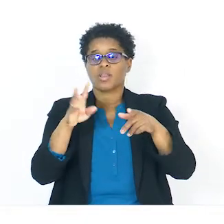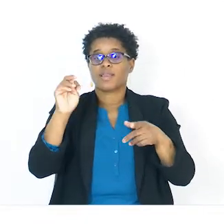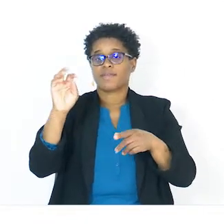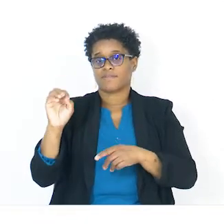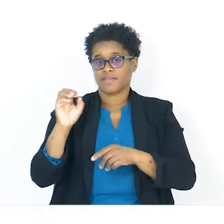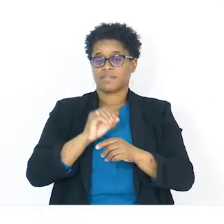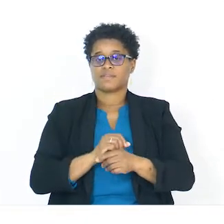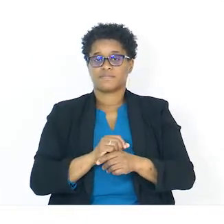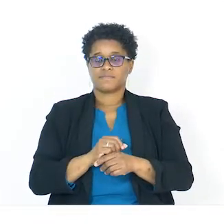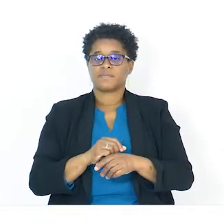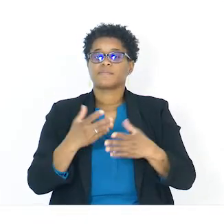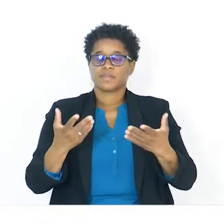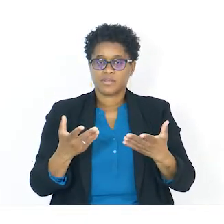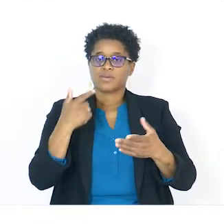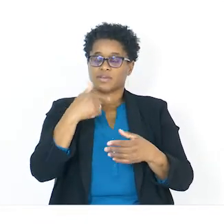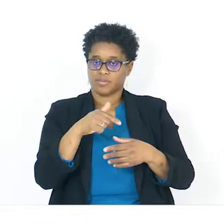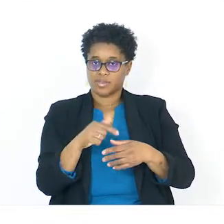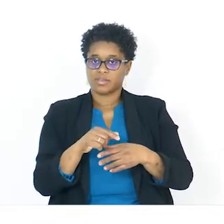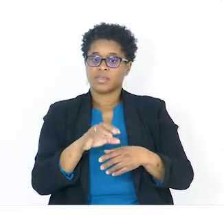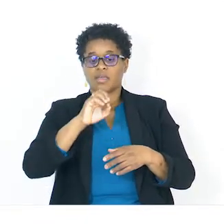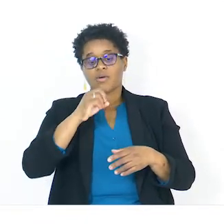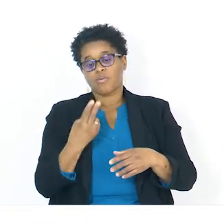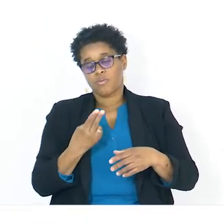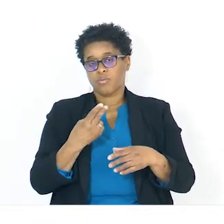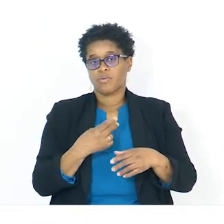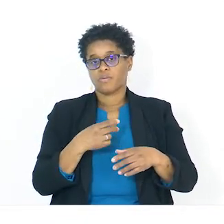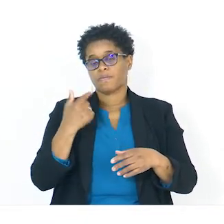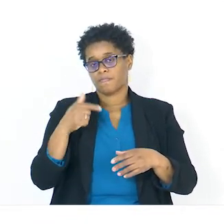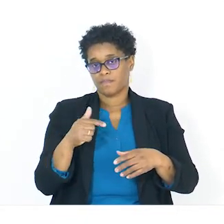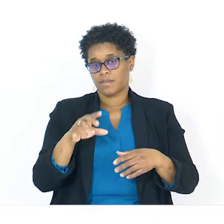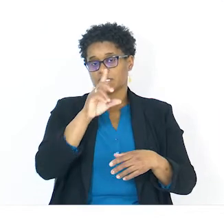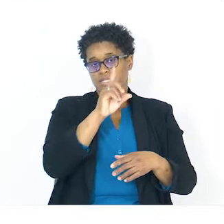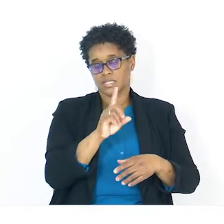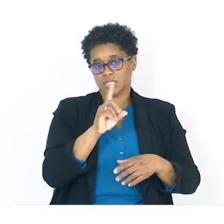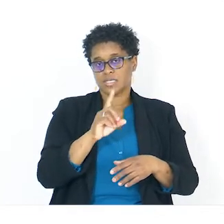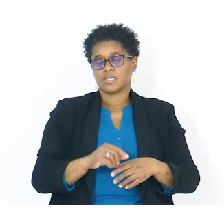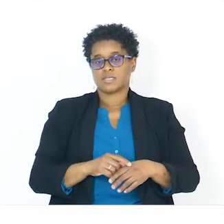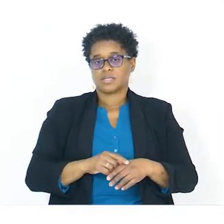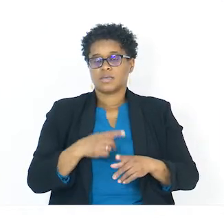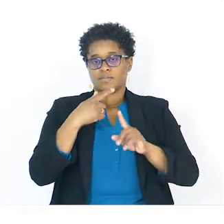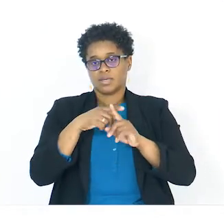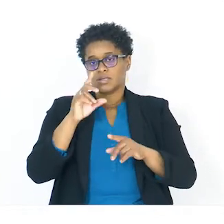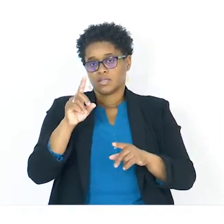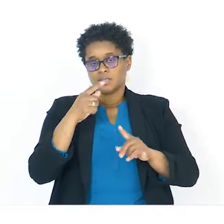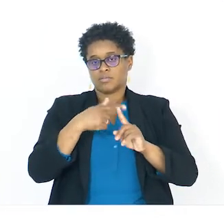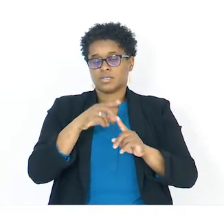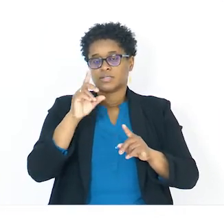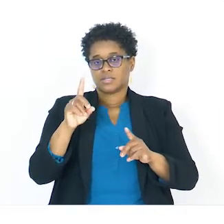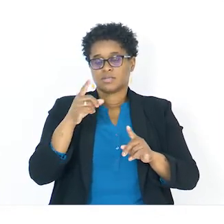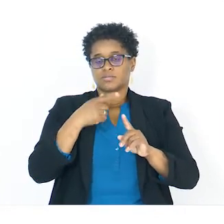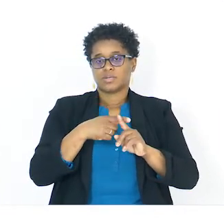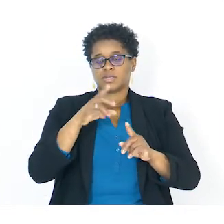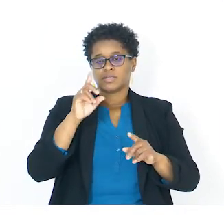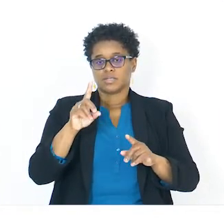igual a 30. Que significa ter, ou temos 6 mais